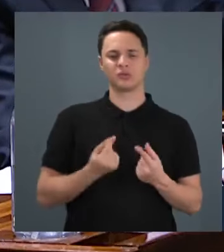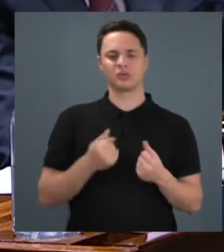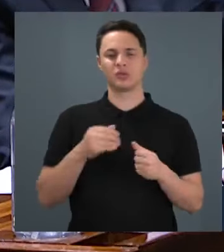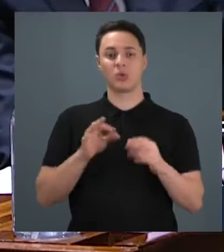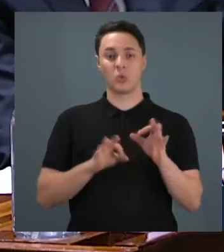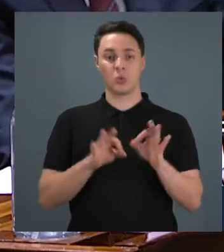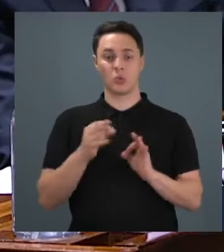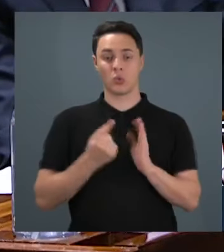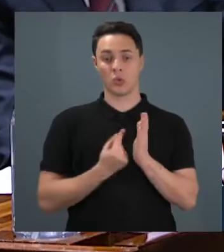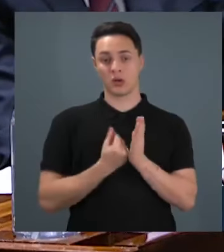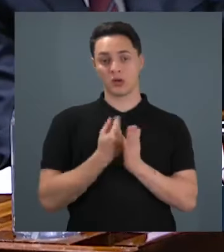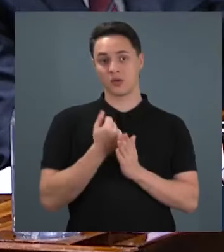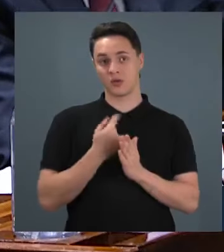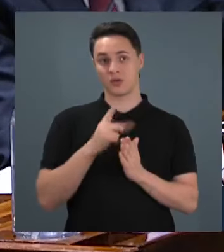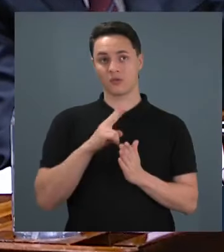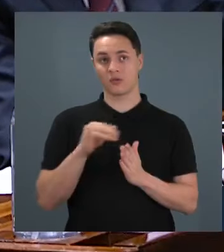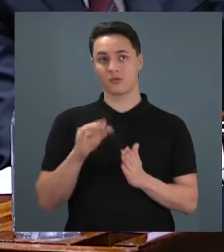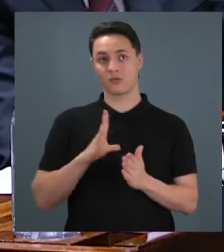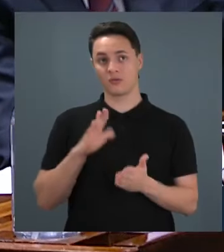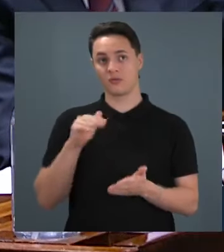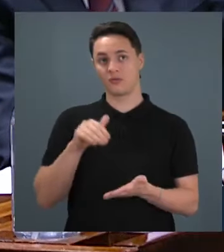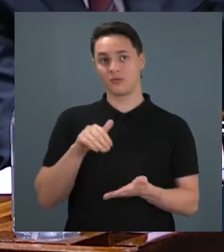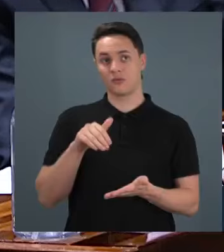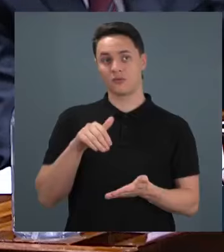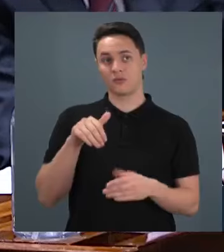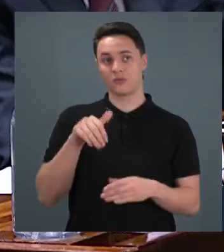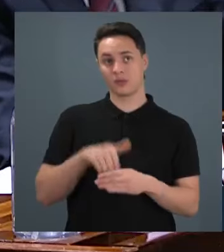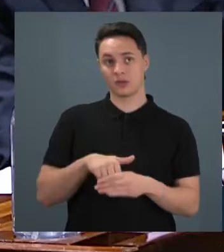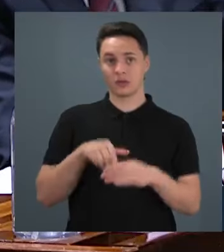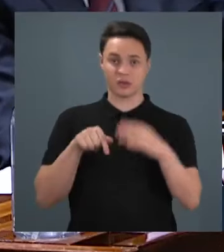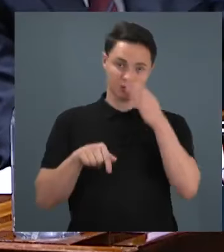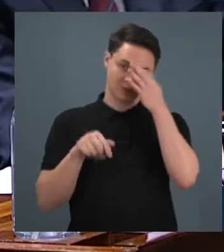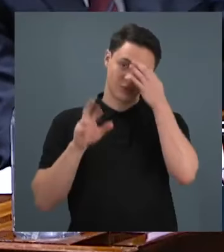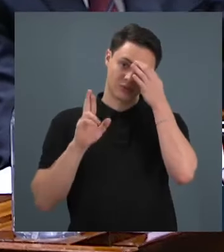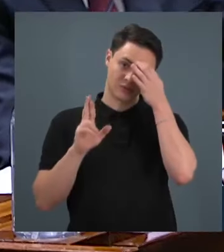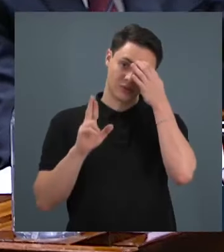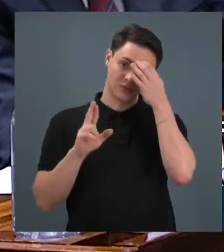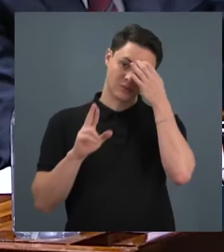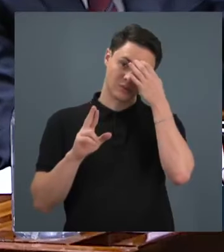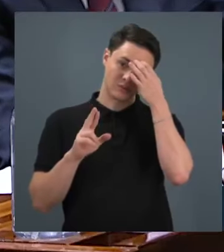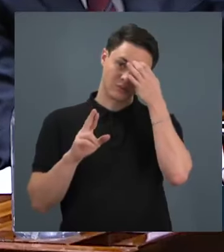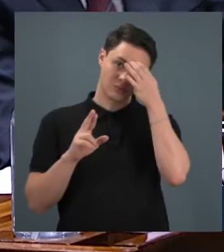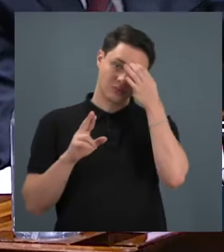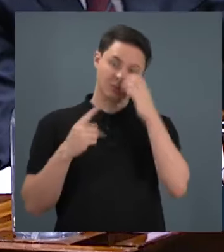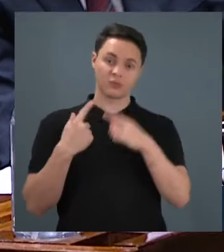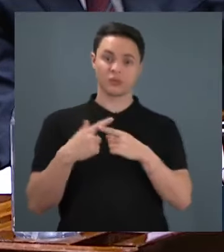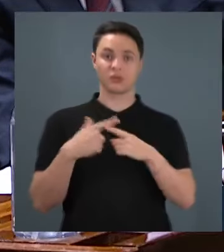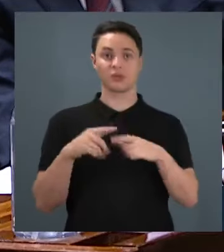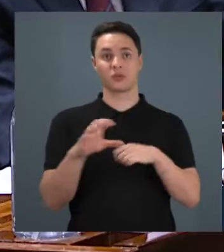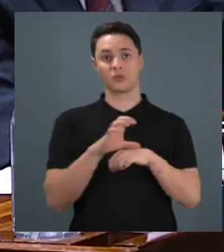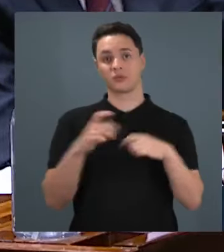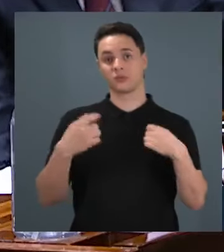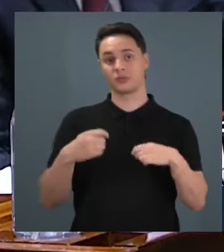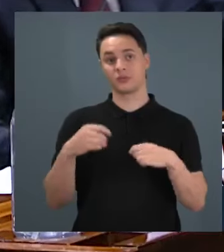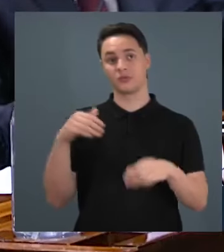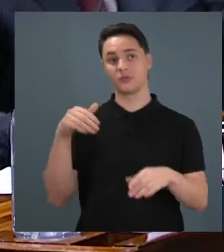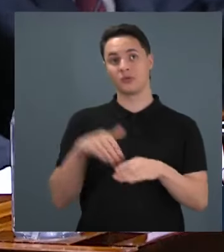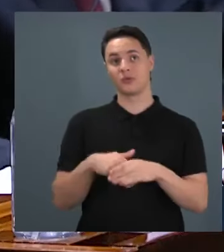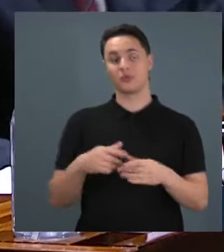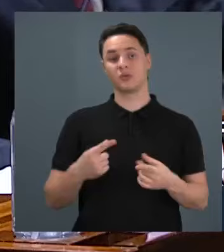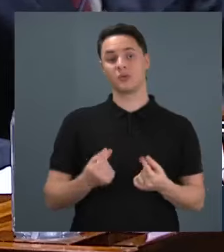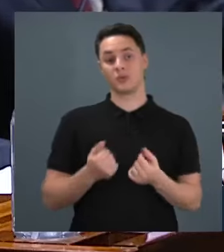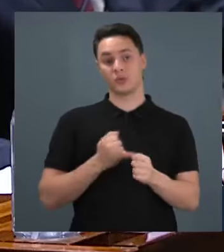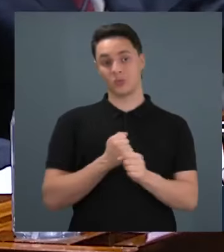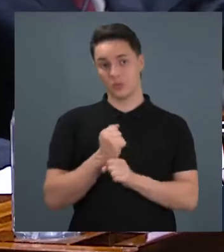vai ser votado daqui a pouco, nessa casa, espero, porque diz, pelo menos a nossa Constituição, que devemos votar o orçamento no